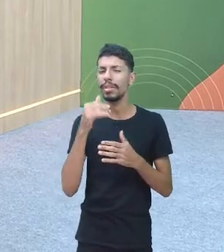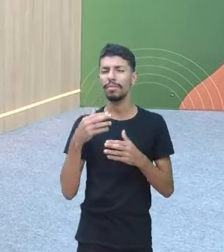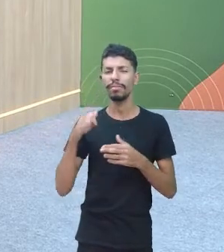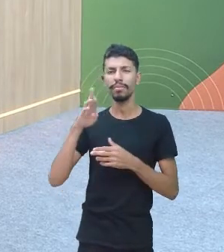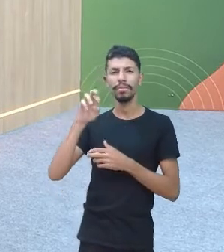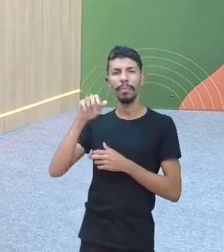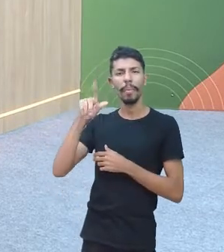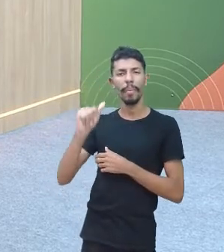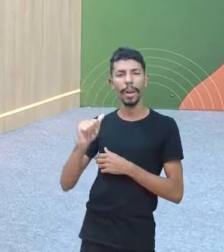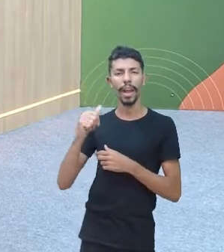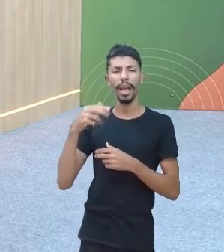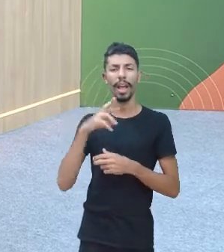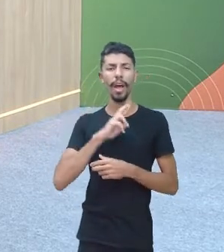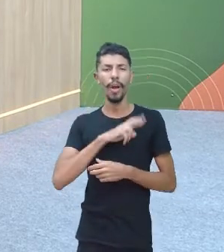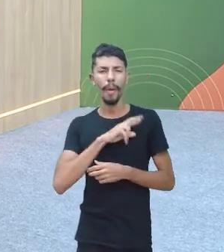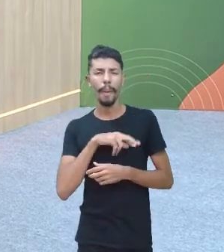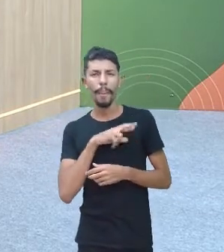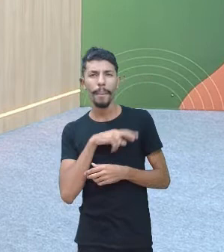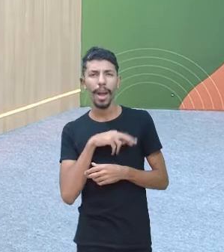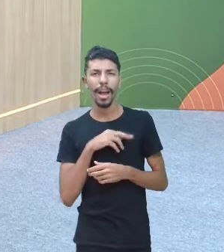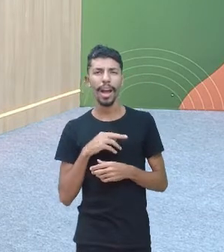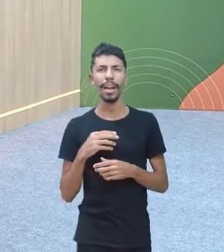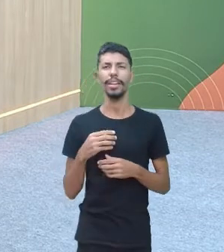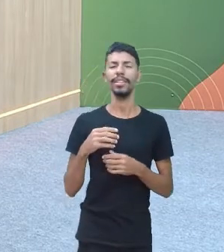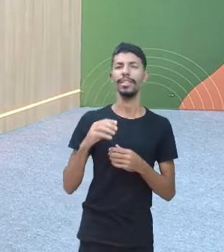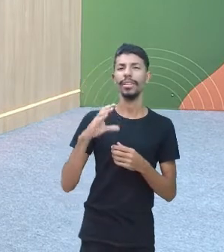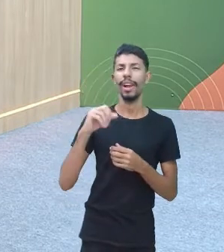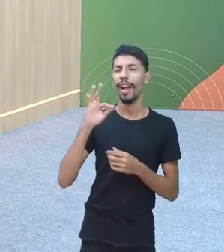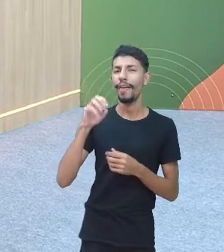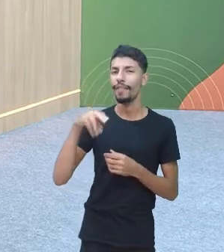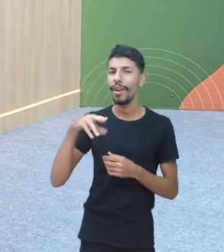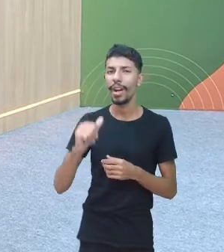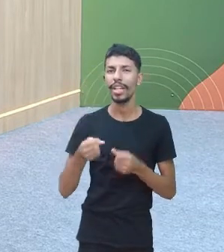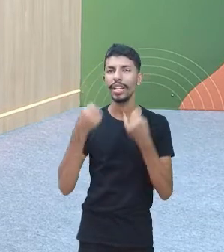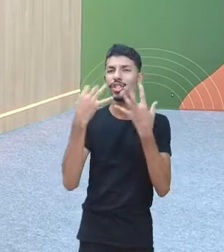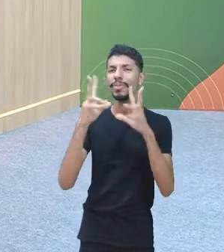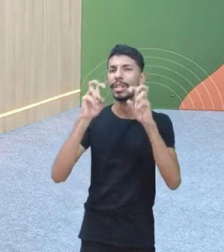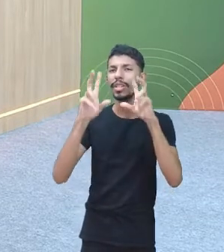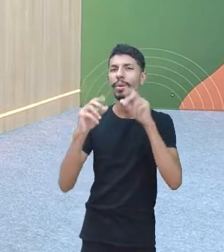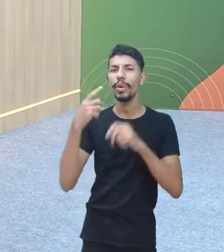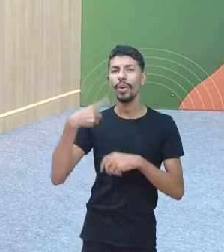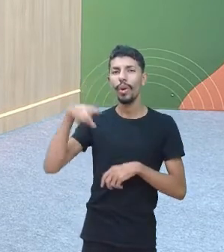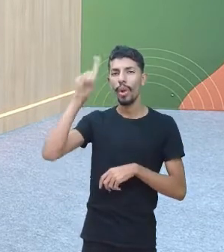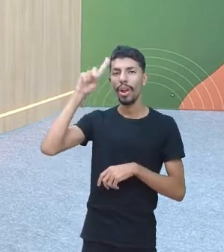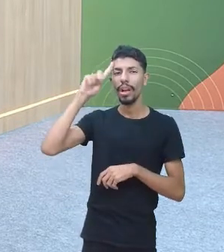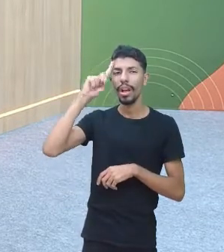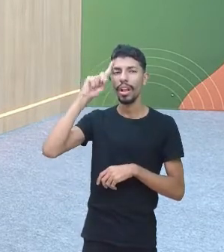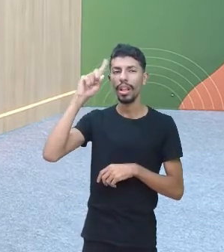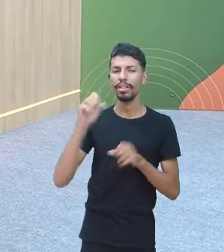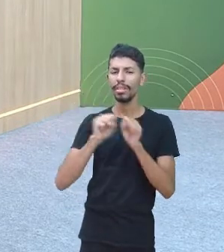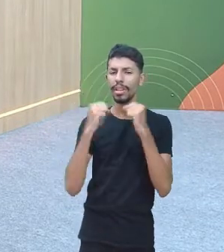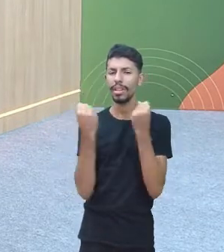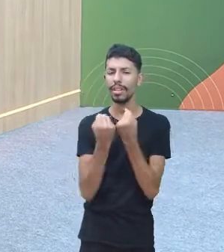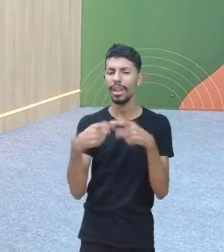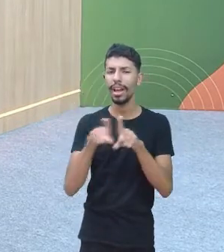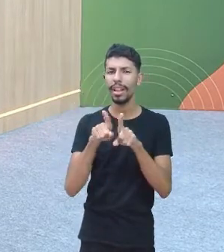e cafona que fala sobre o cotidiano da sociedade, principalmente as desilusões